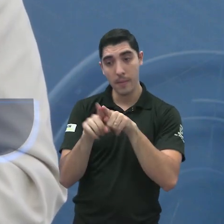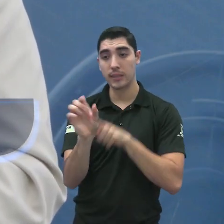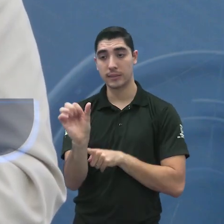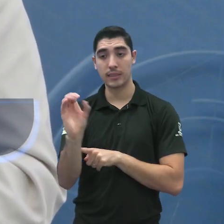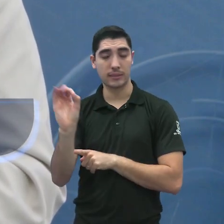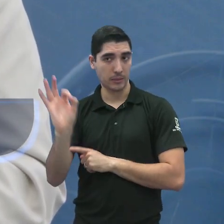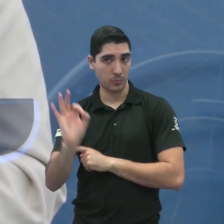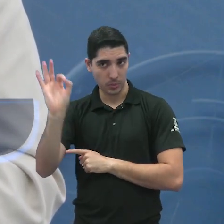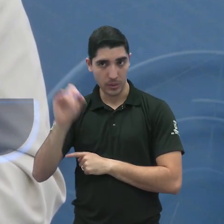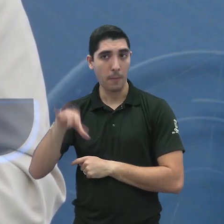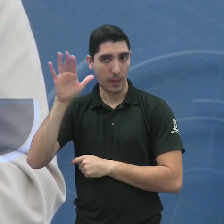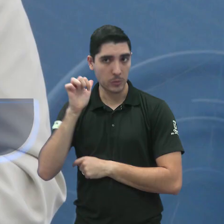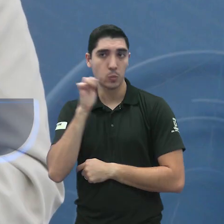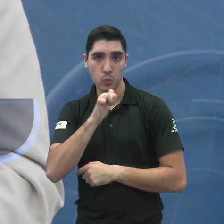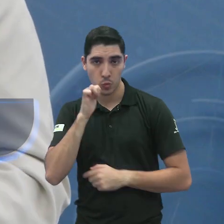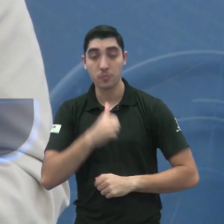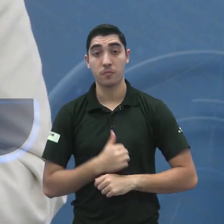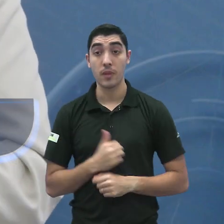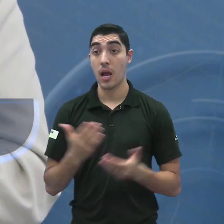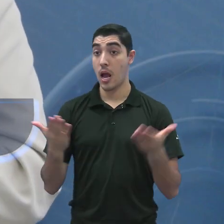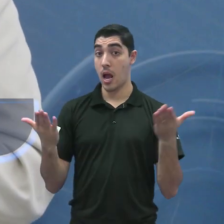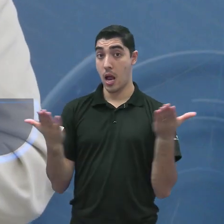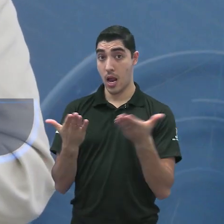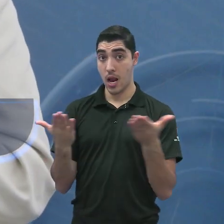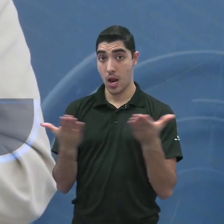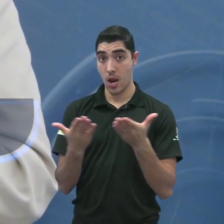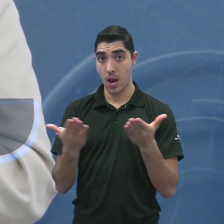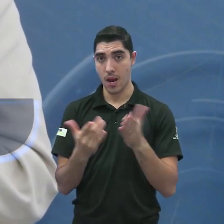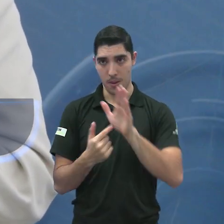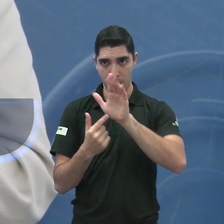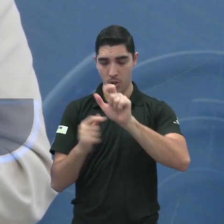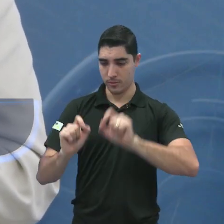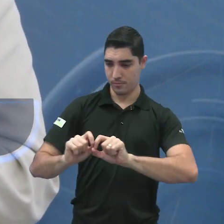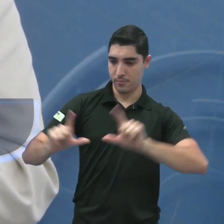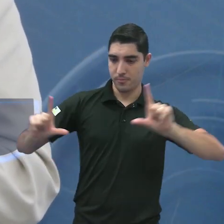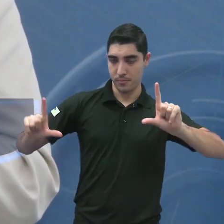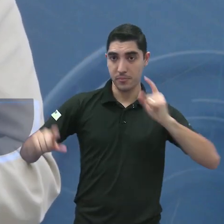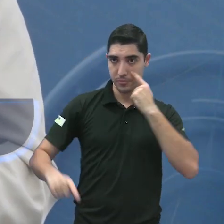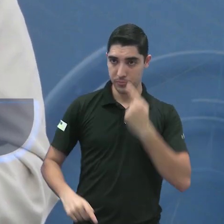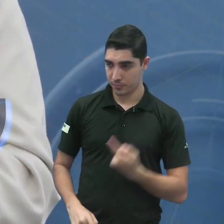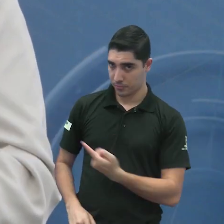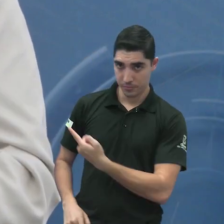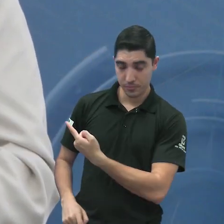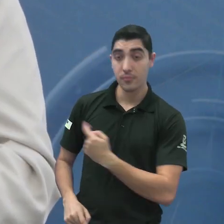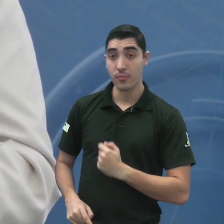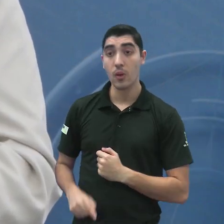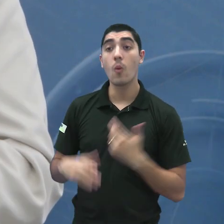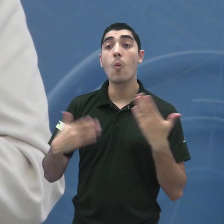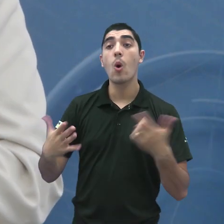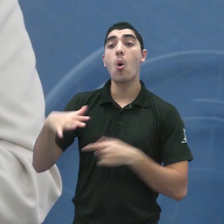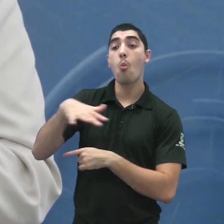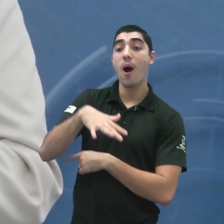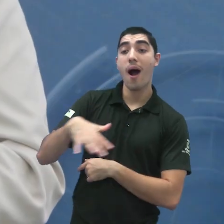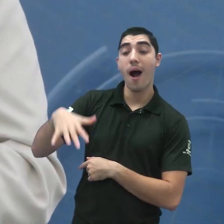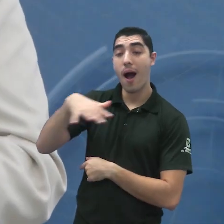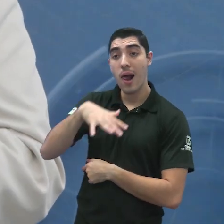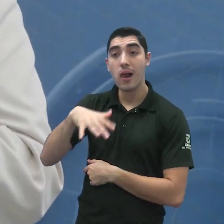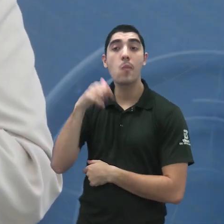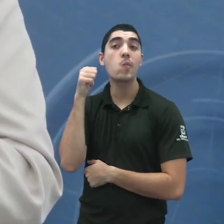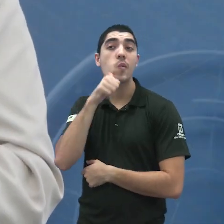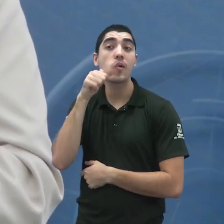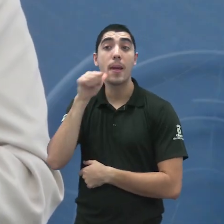ultrapassa os 60%. Agora, a gente vai ver aqui na TV um gráfico, né? As áreas